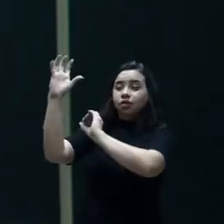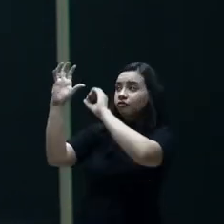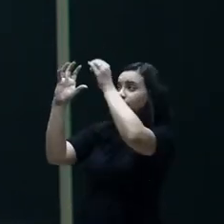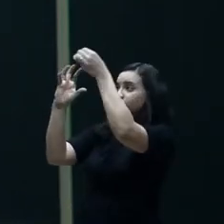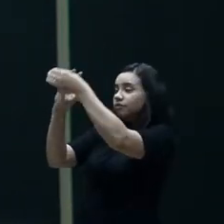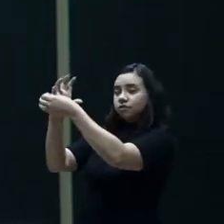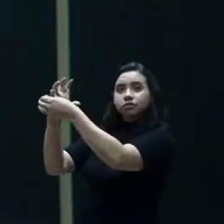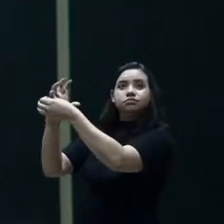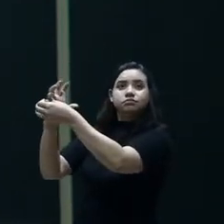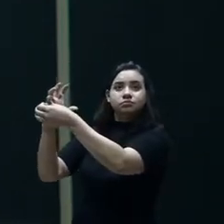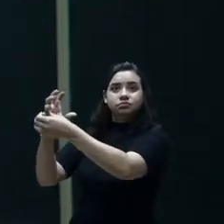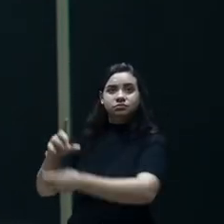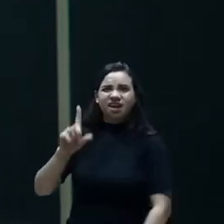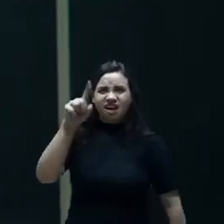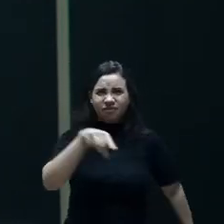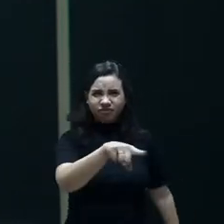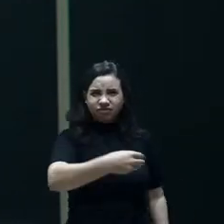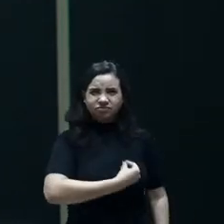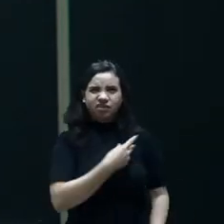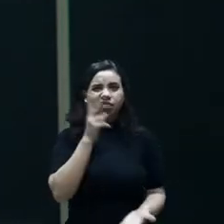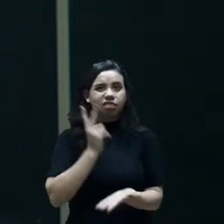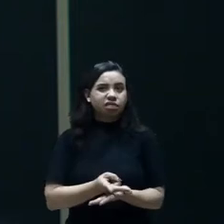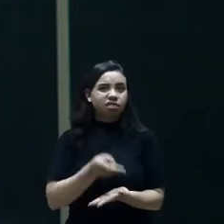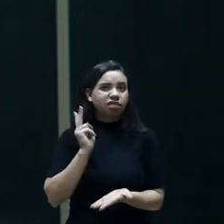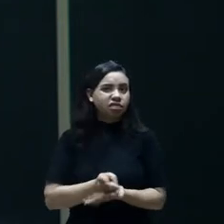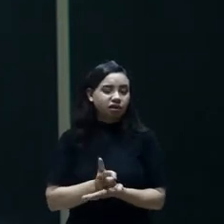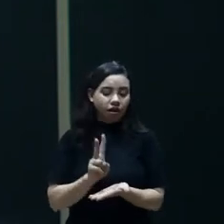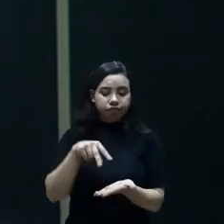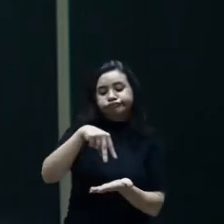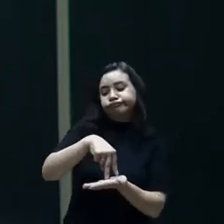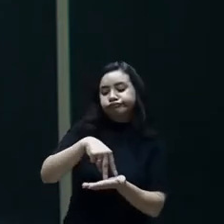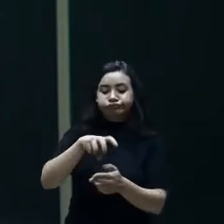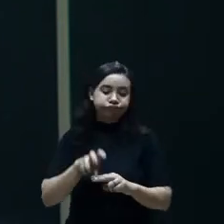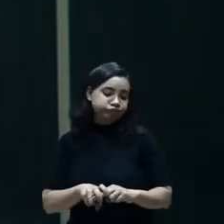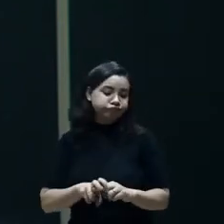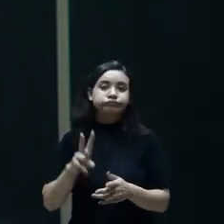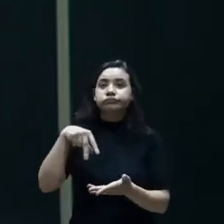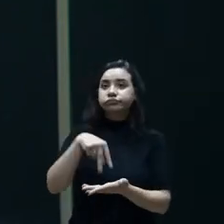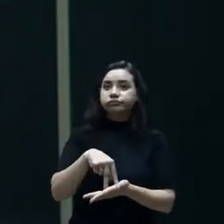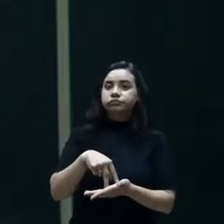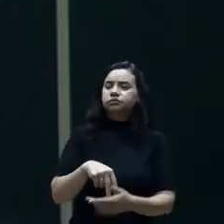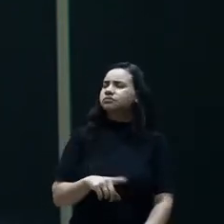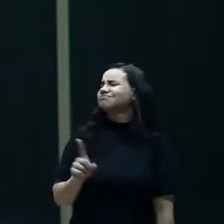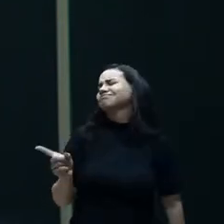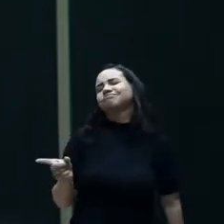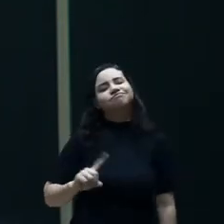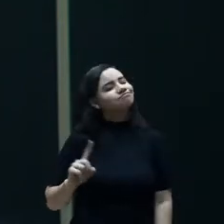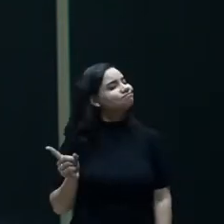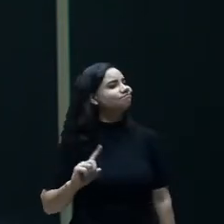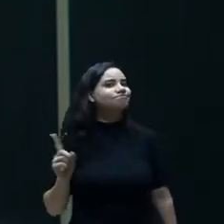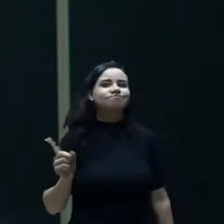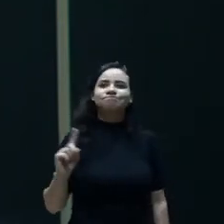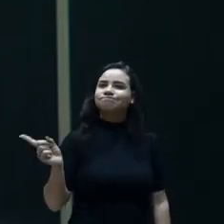mesmice, para sentar aqui, levantar daqui, não, e sair daqui como nada